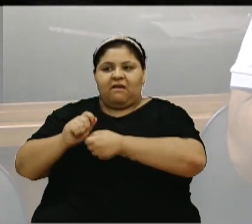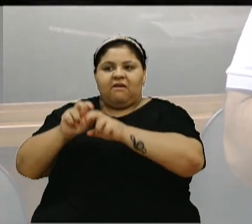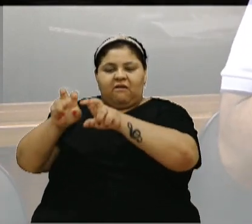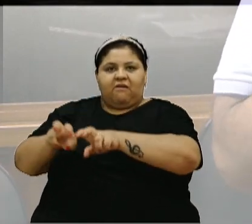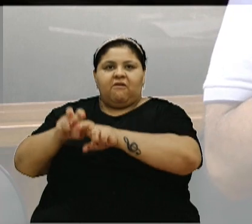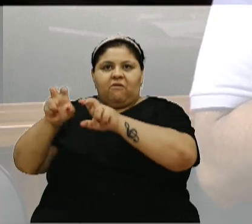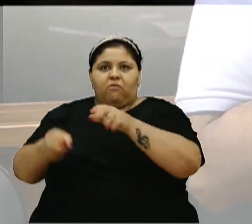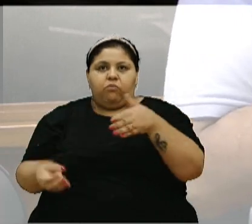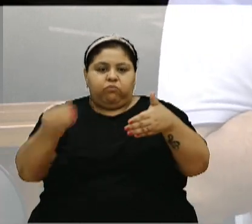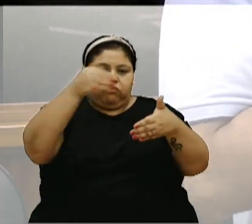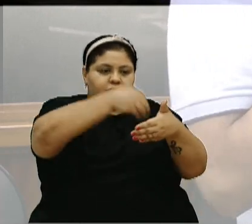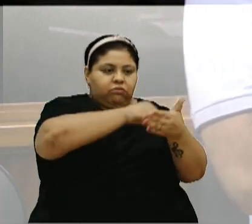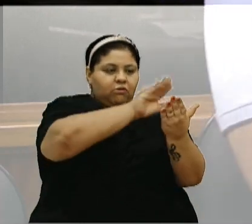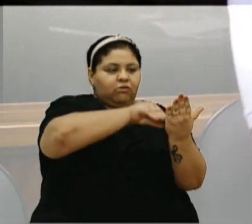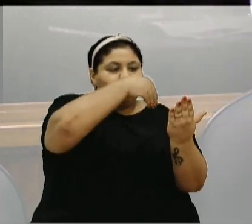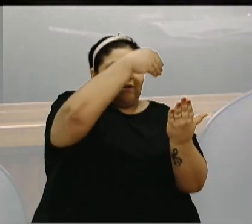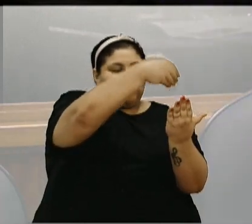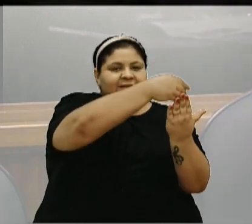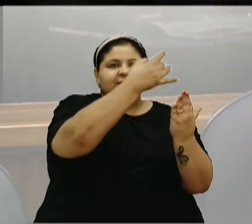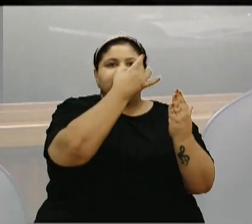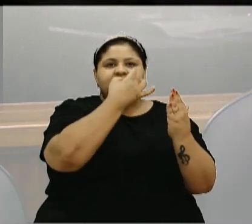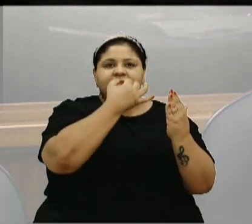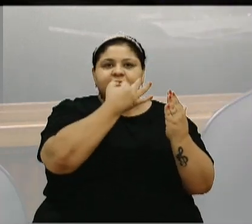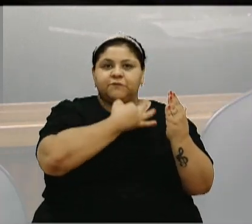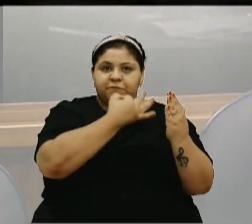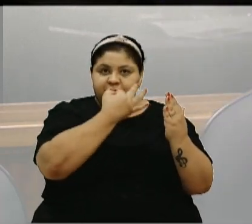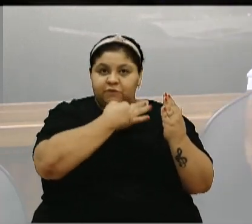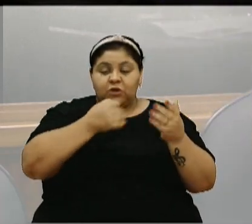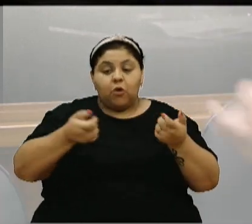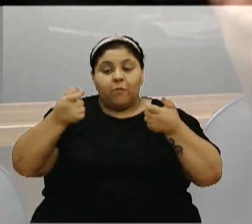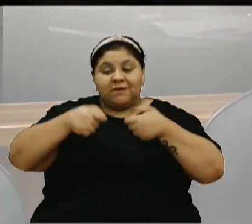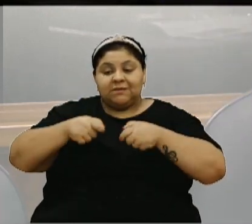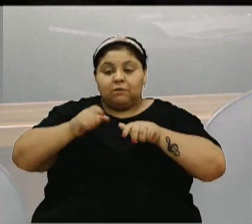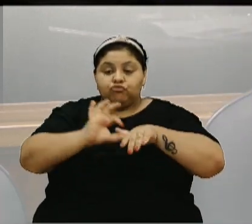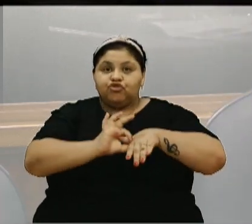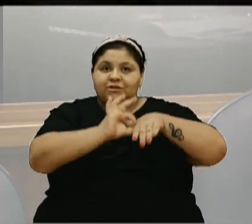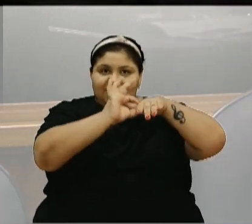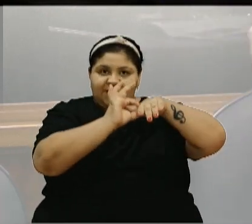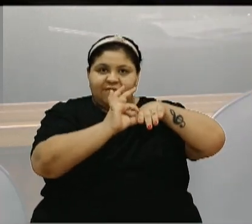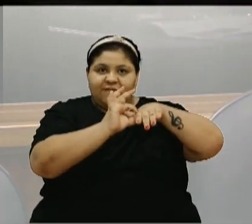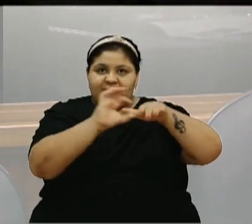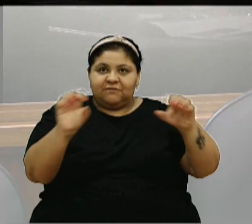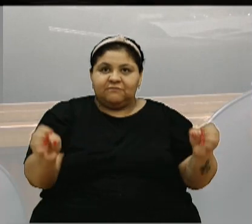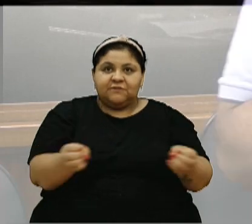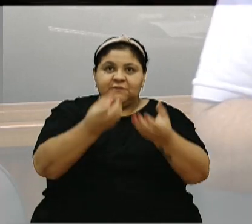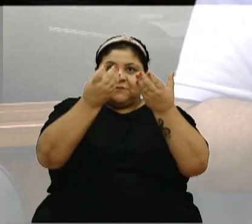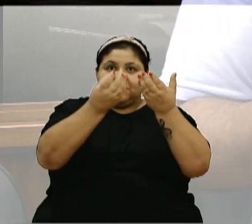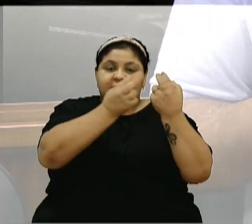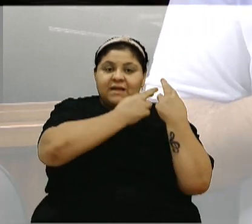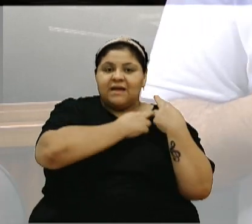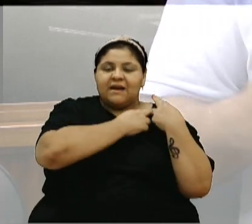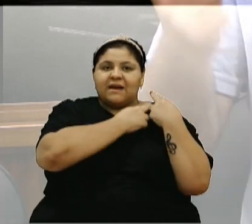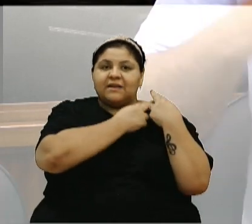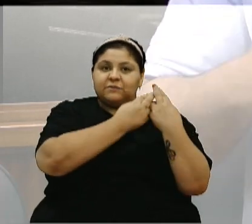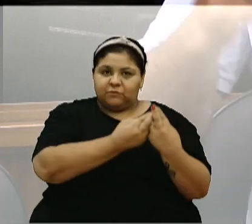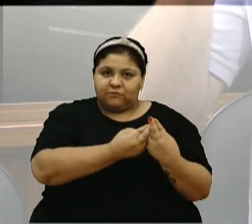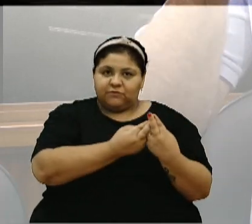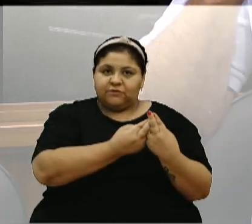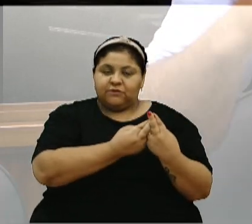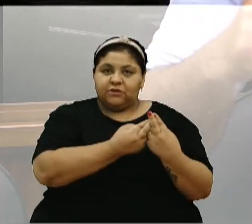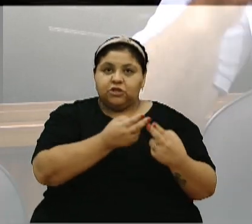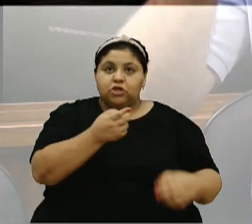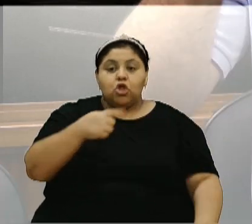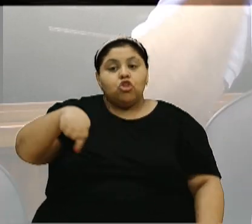no calendário do município, que nós precisamos de gestores da Festa da Uva responsáveis.